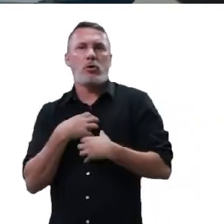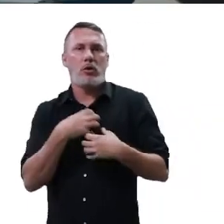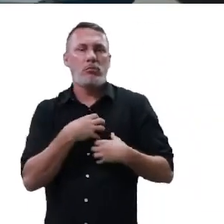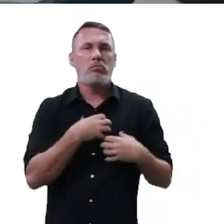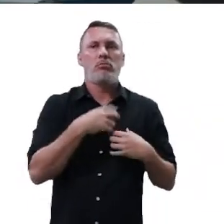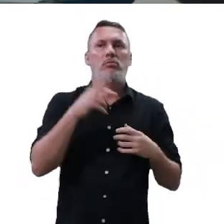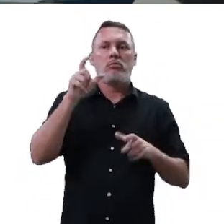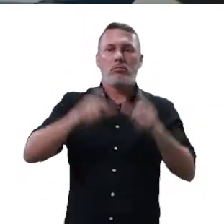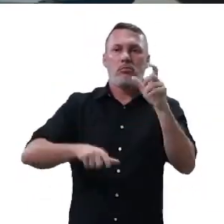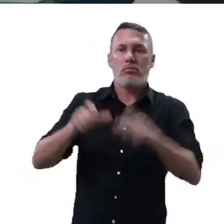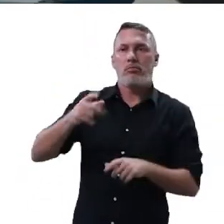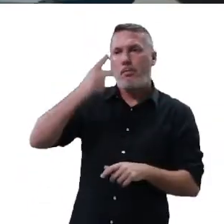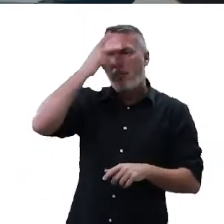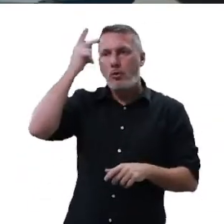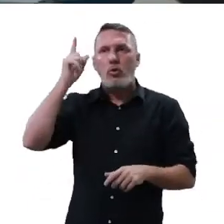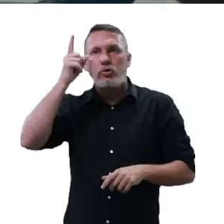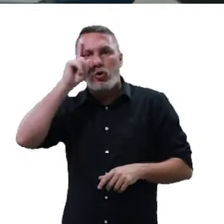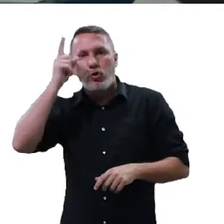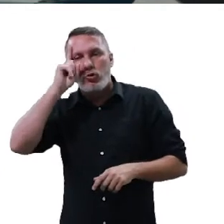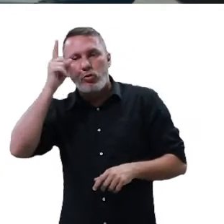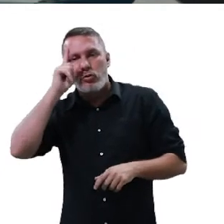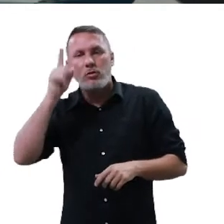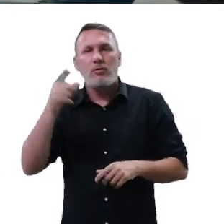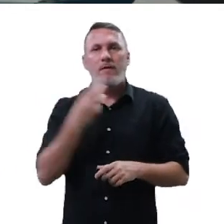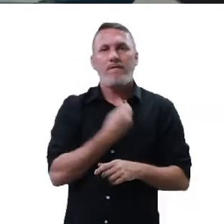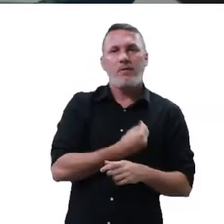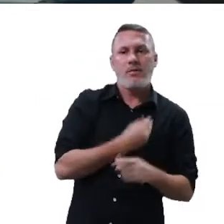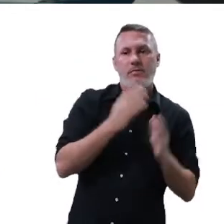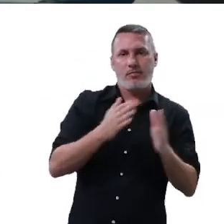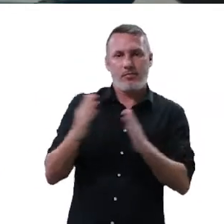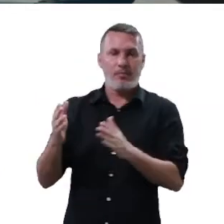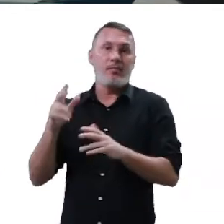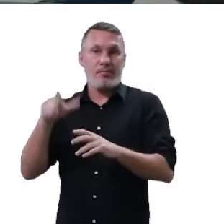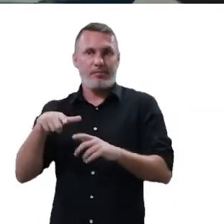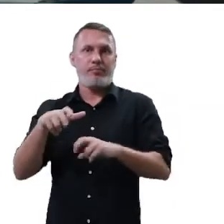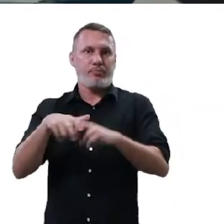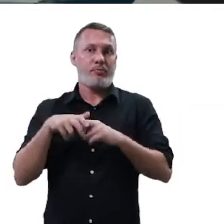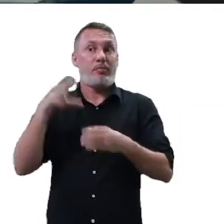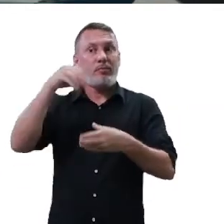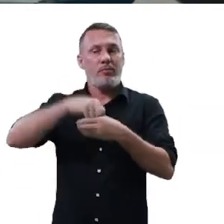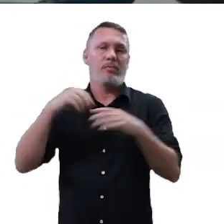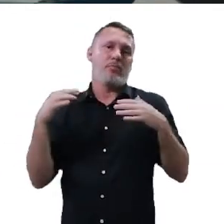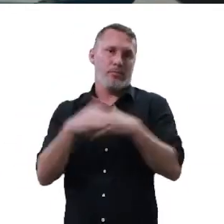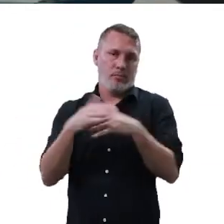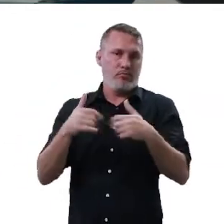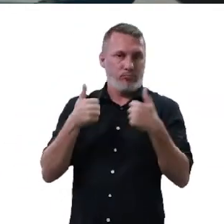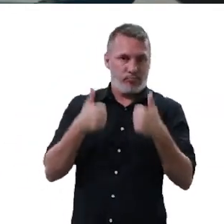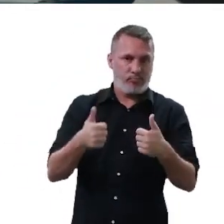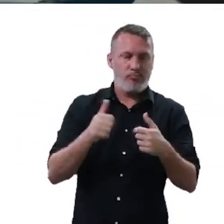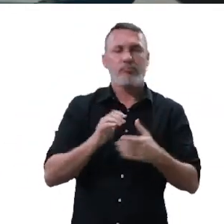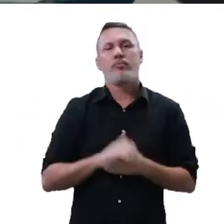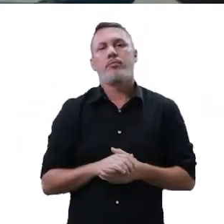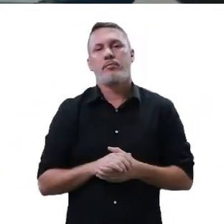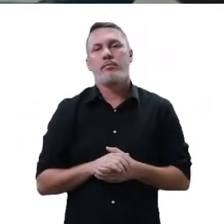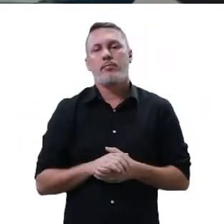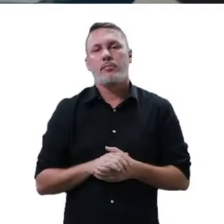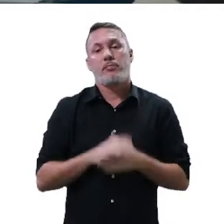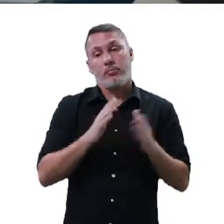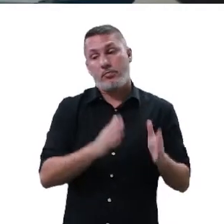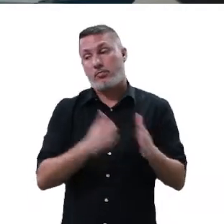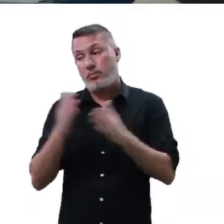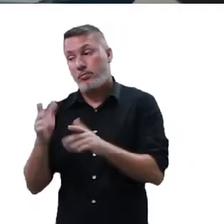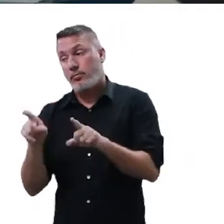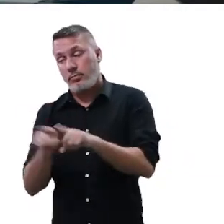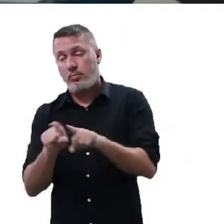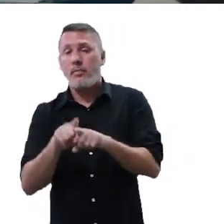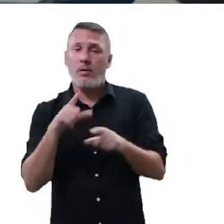relações construídas pelas pessoas no dia a dia da vida cidadina, da vida dentro da cidade.